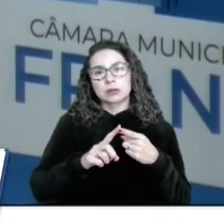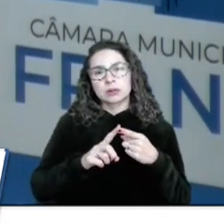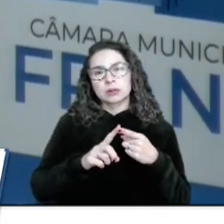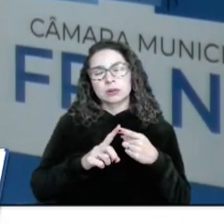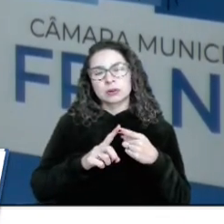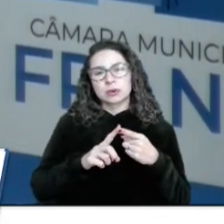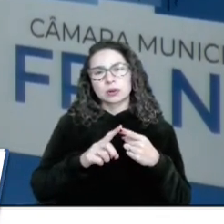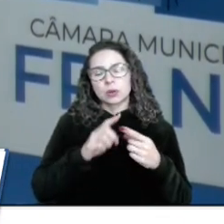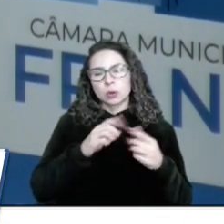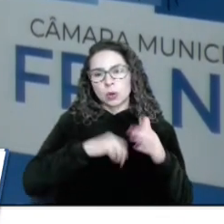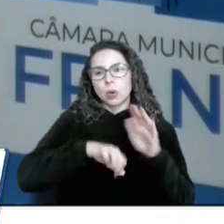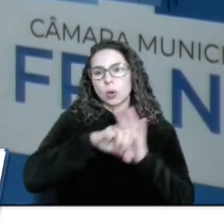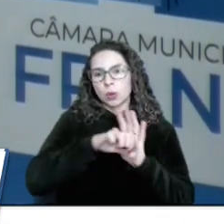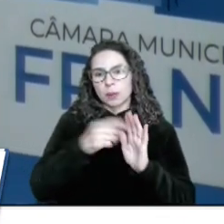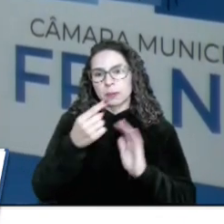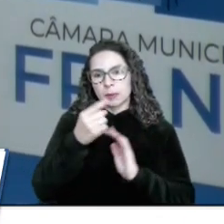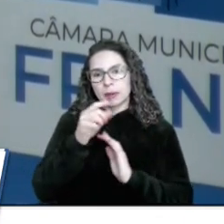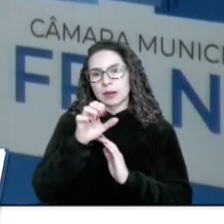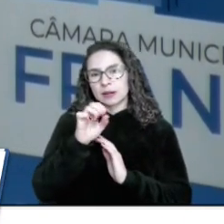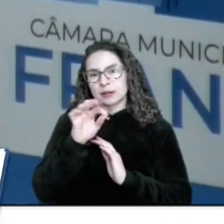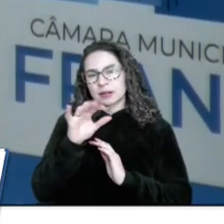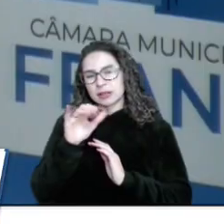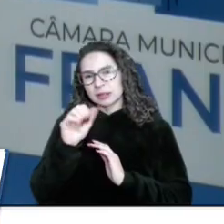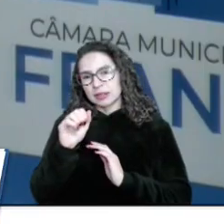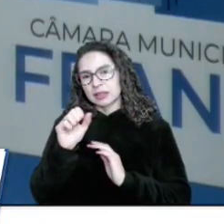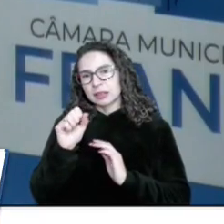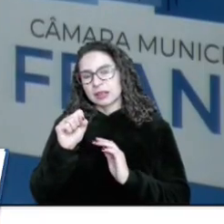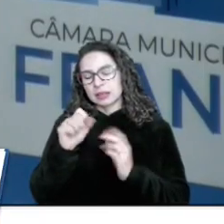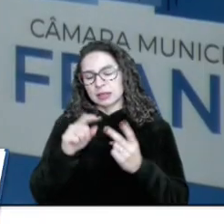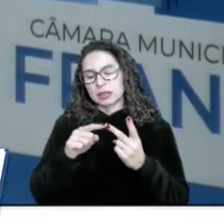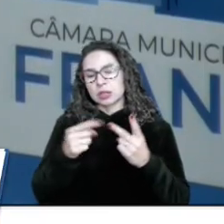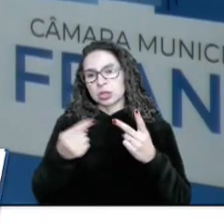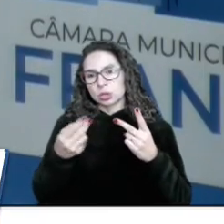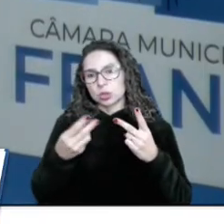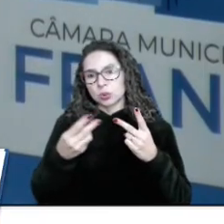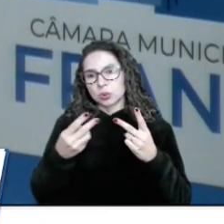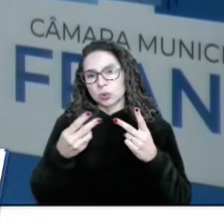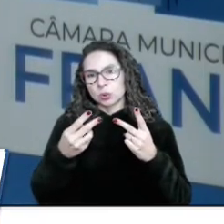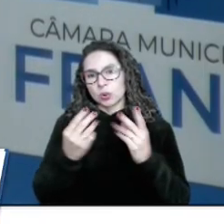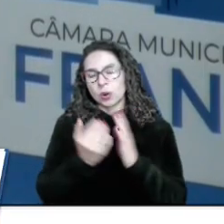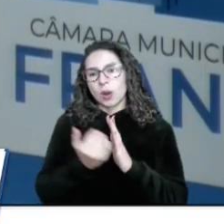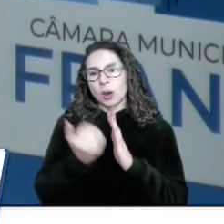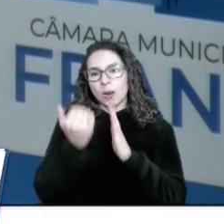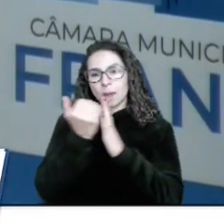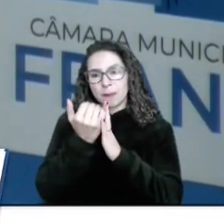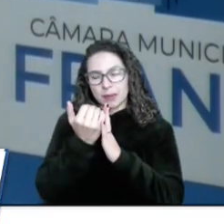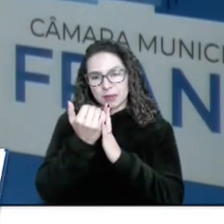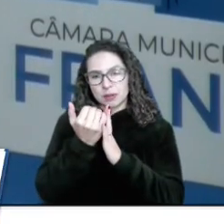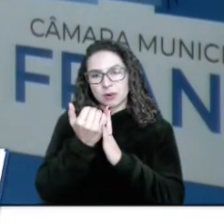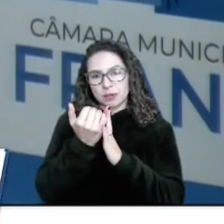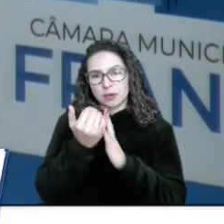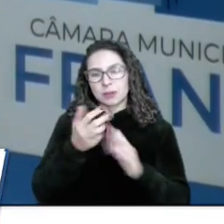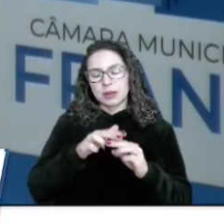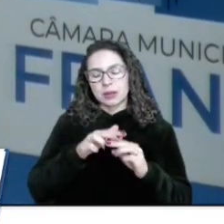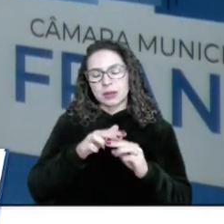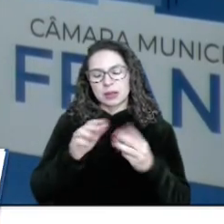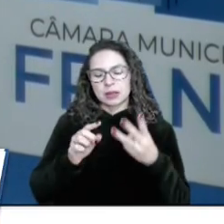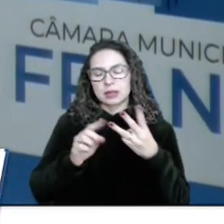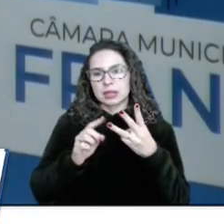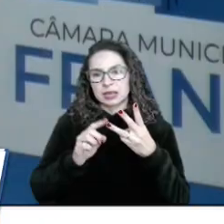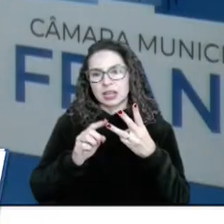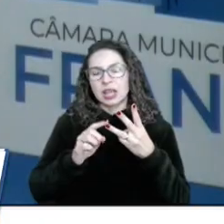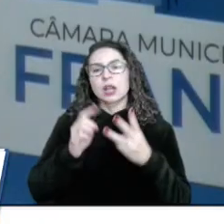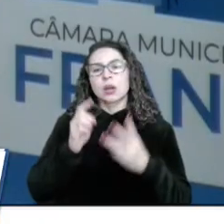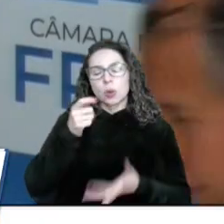condenado em primeira instância pelo Sérgio Moro, em segunda instância aumentaram-se a pena, em terceira instância foi condenado